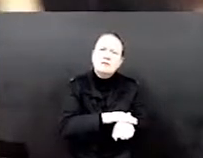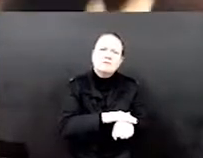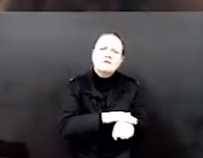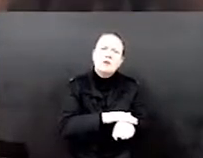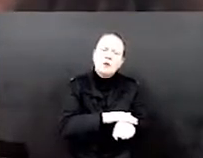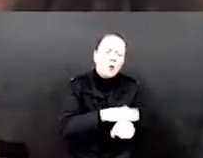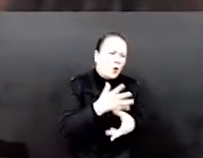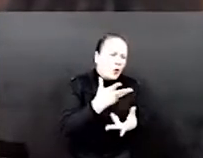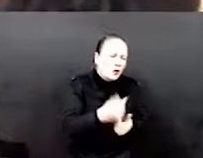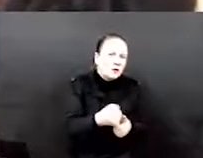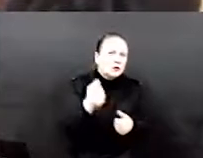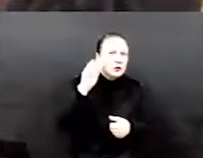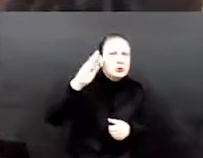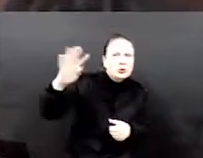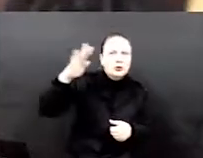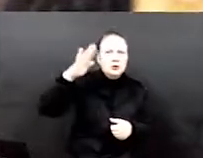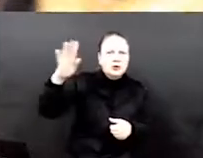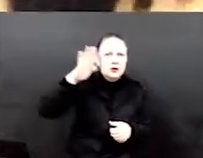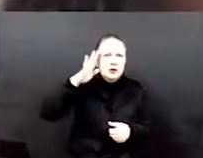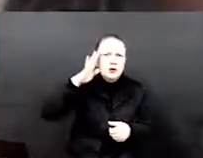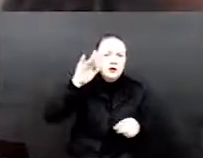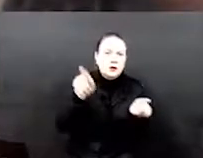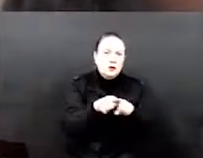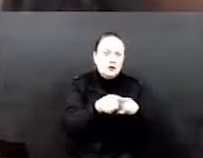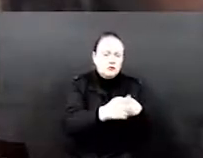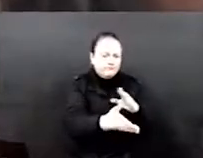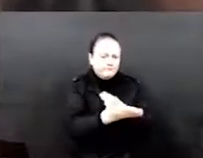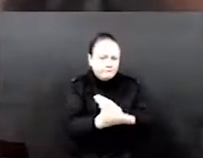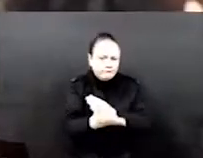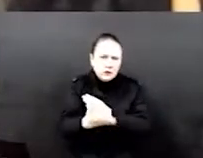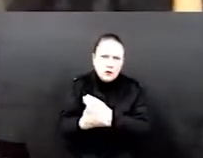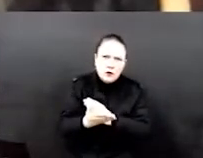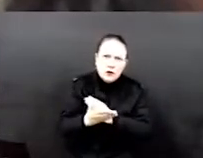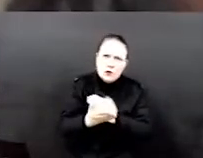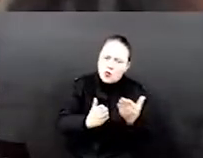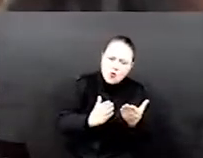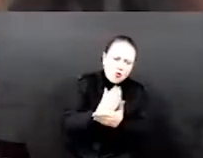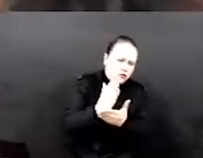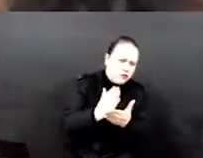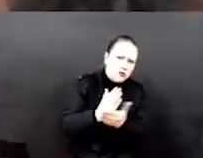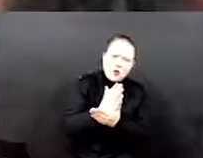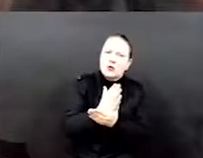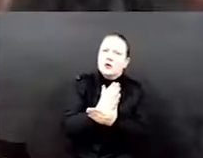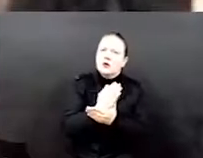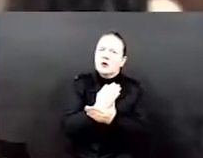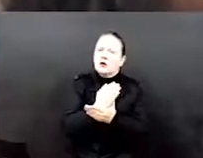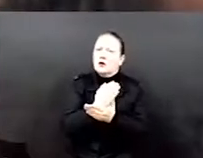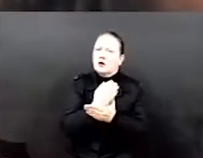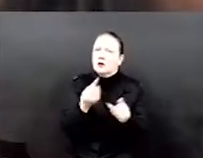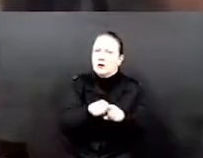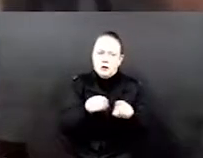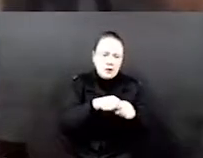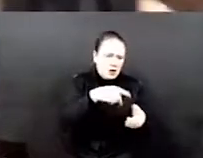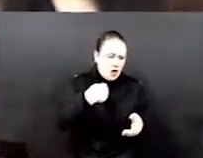que os mitos ajudam a superar as questões que eles precisam superar dentro da aldeia. Né? Eu dancei